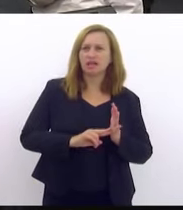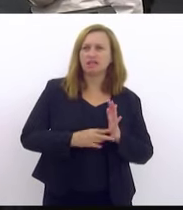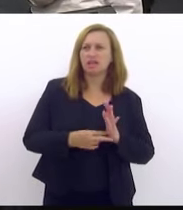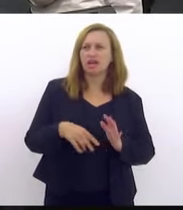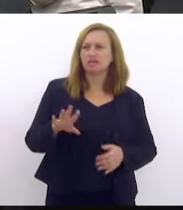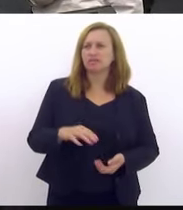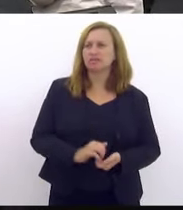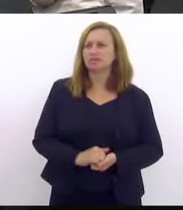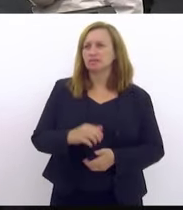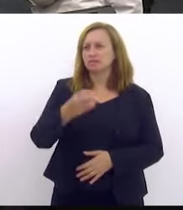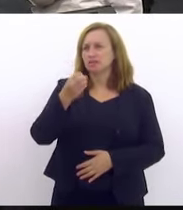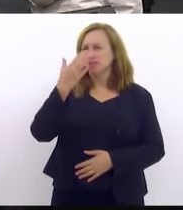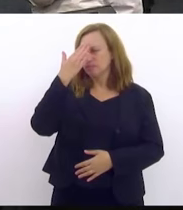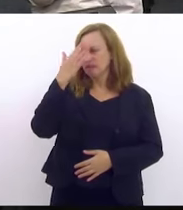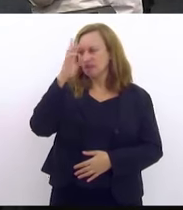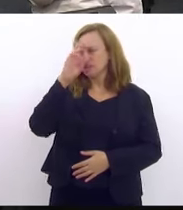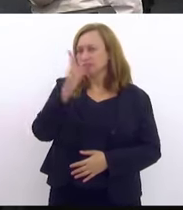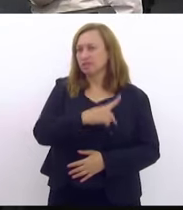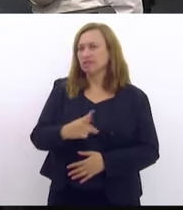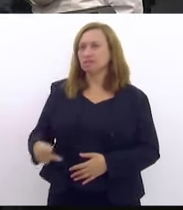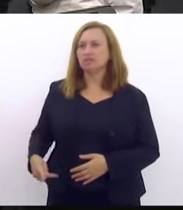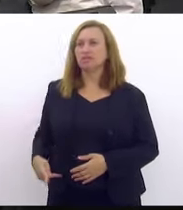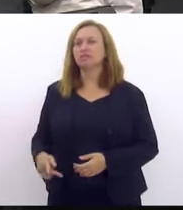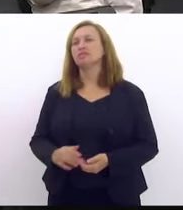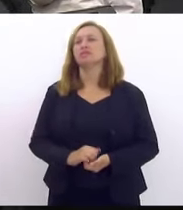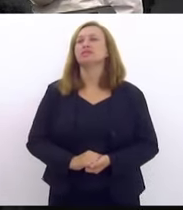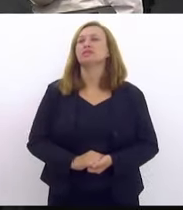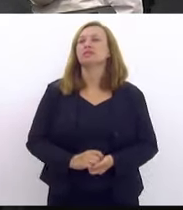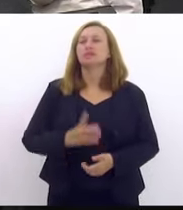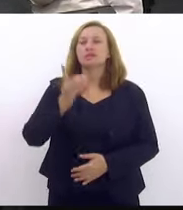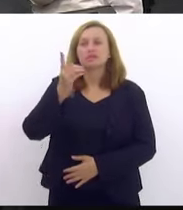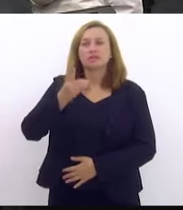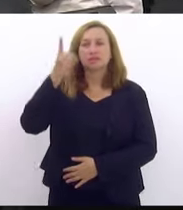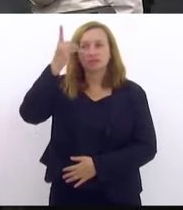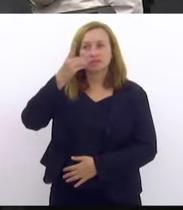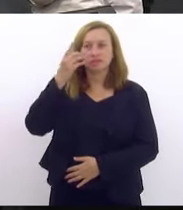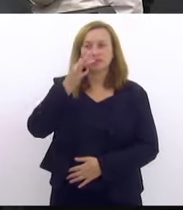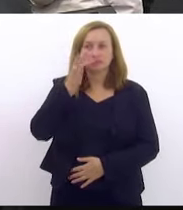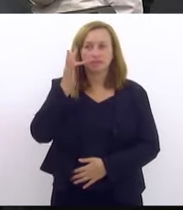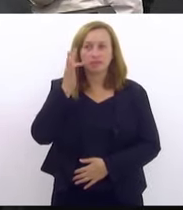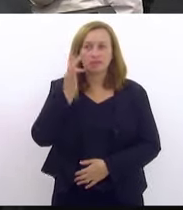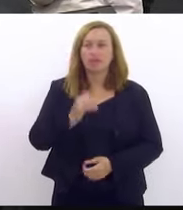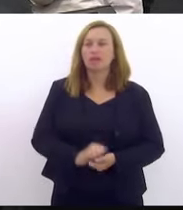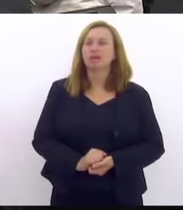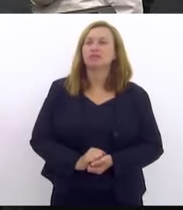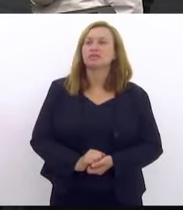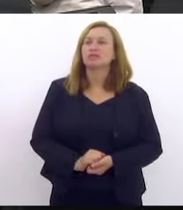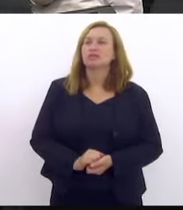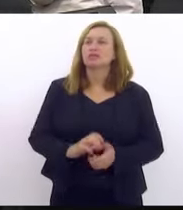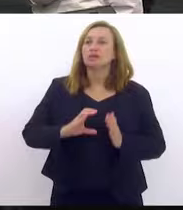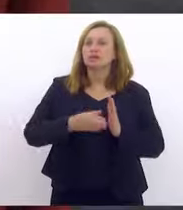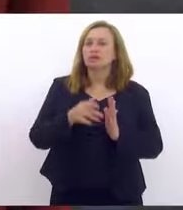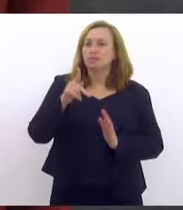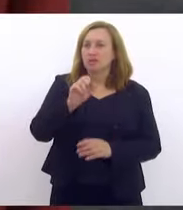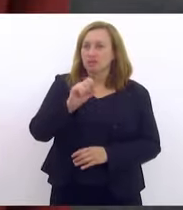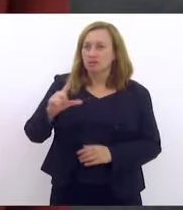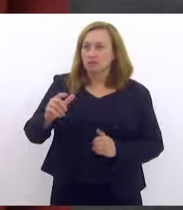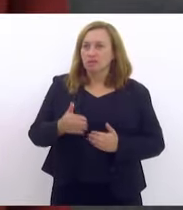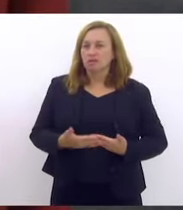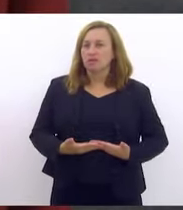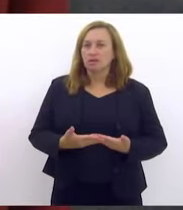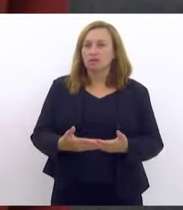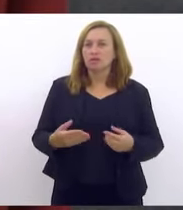Obrigado, senhor presidente. Muito obrigado, deputado Atti. Deputado Serafini. Senhor presidente, a bancada do PSOL encaminha o